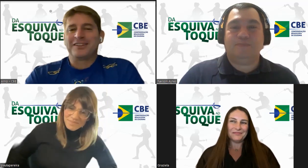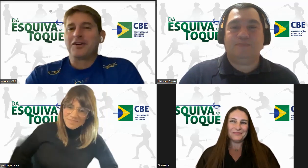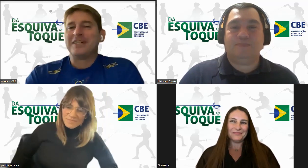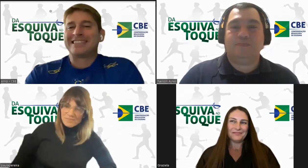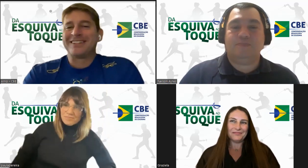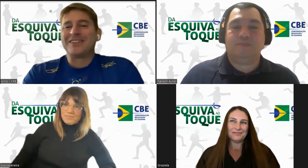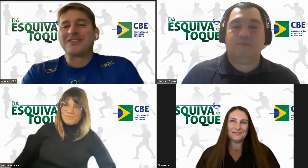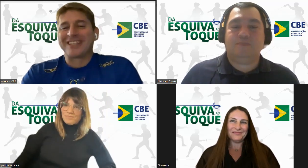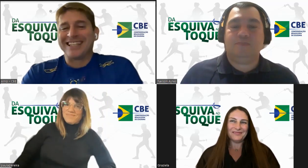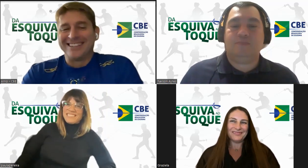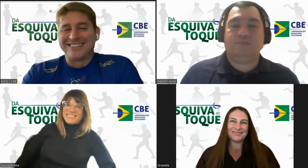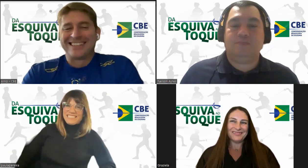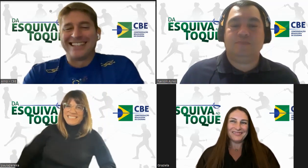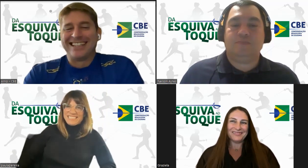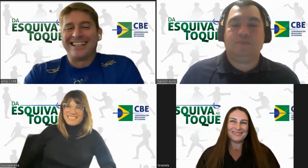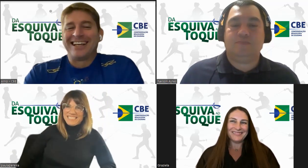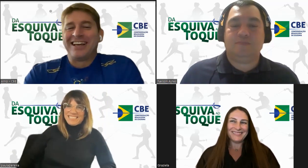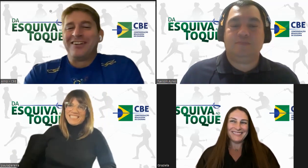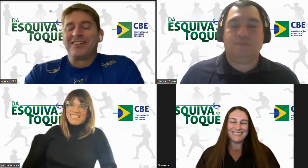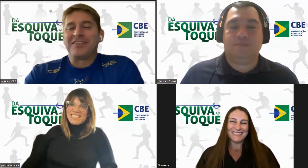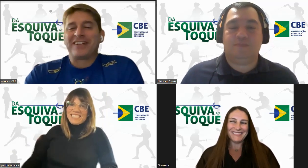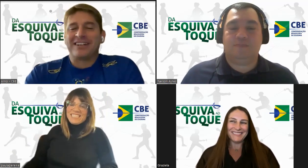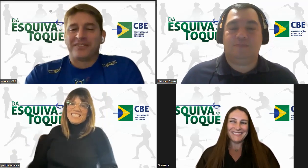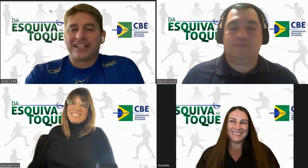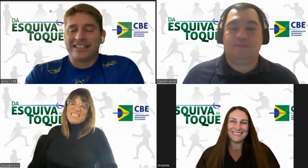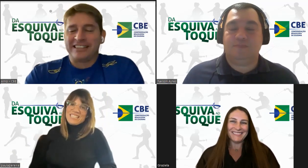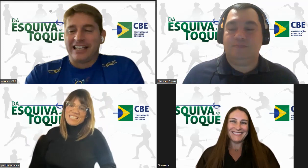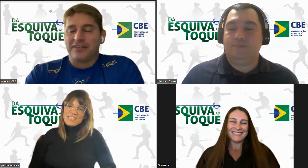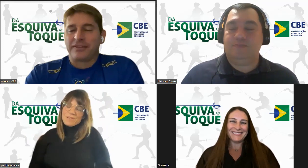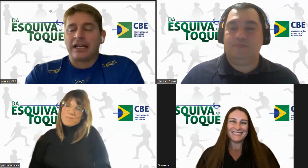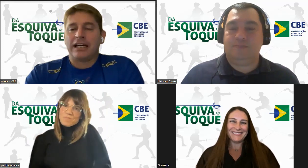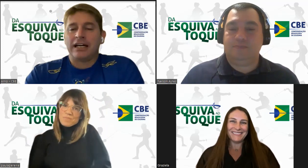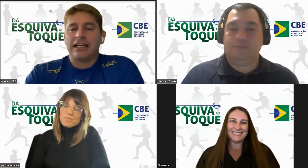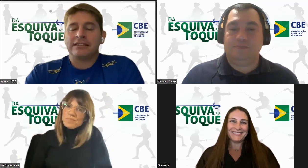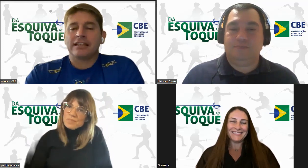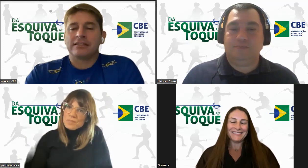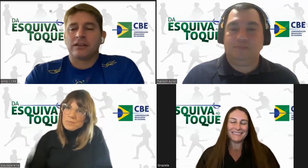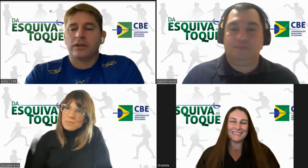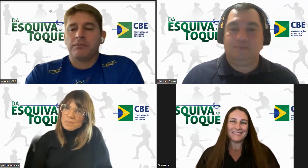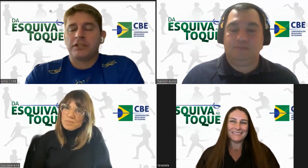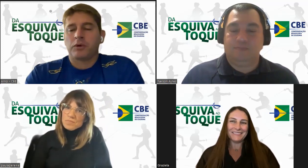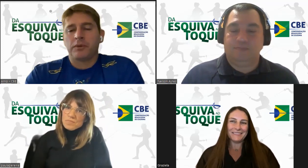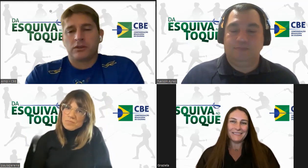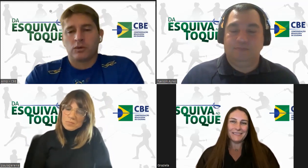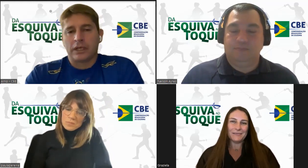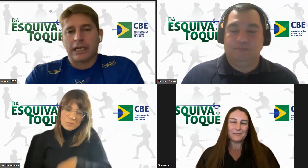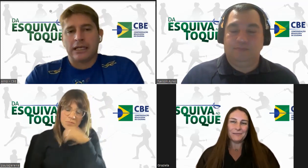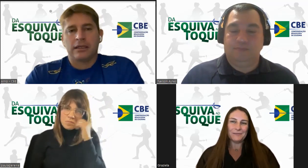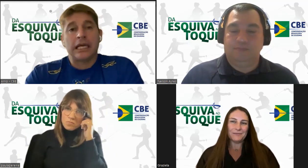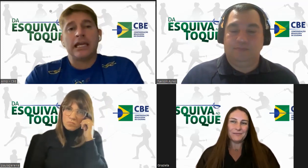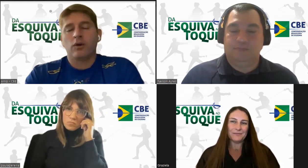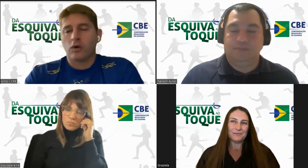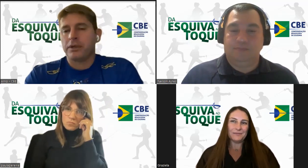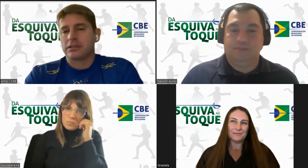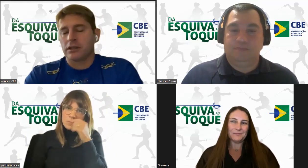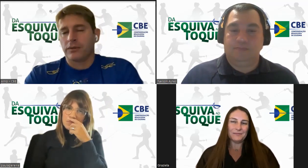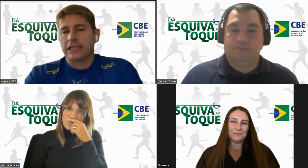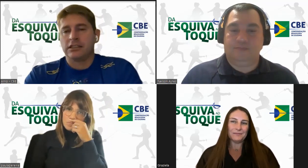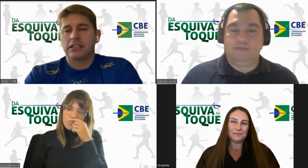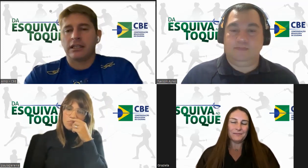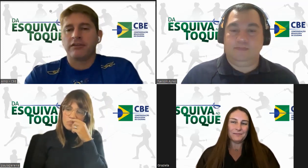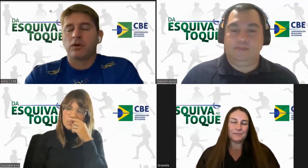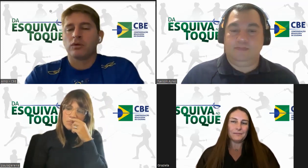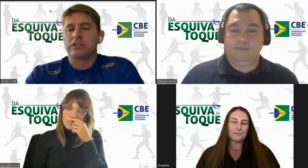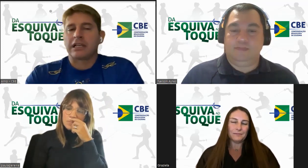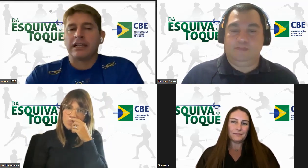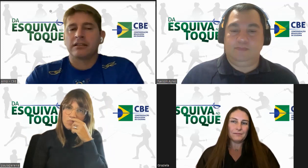vamos lá começando aos pouquinhos né Vamos lá para Graziela Essa questão aí principalmente do atleta em